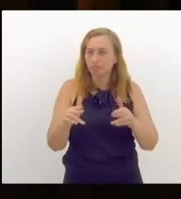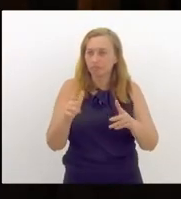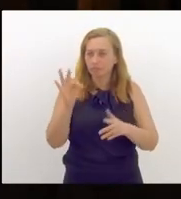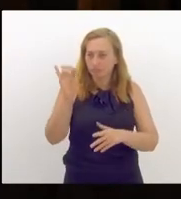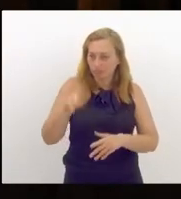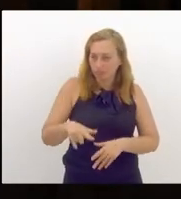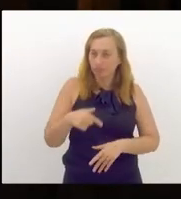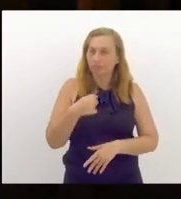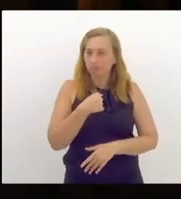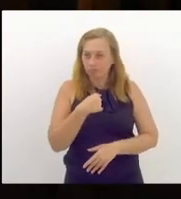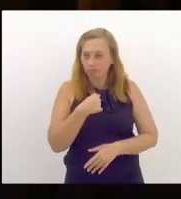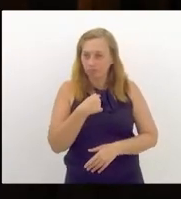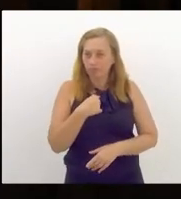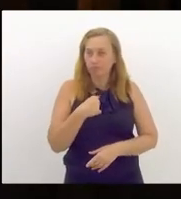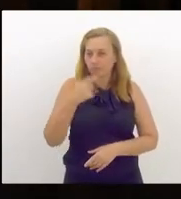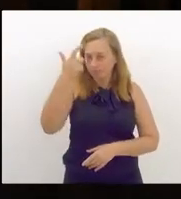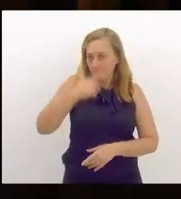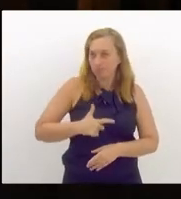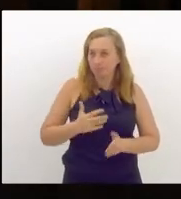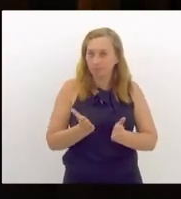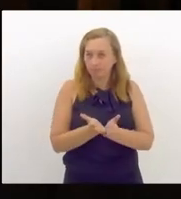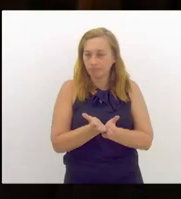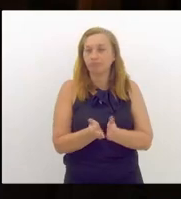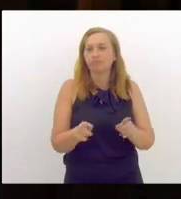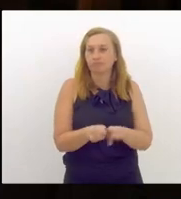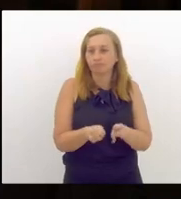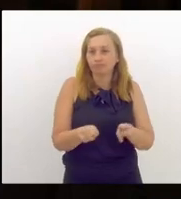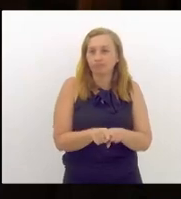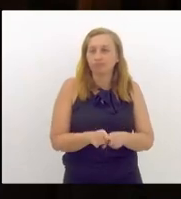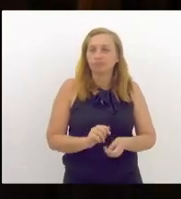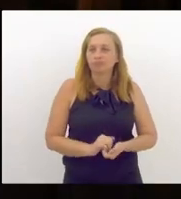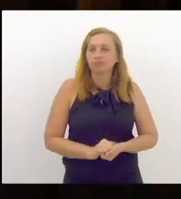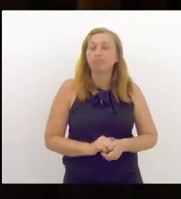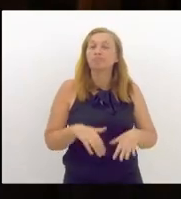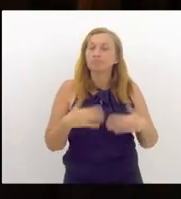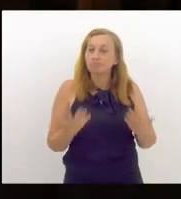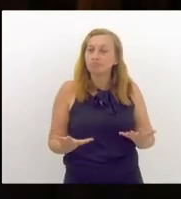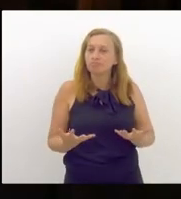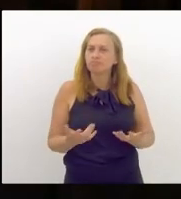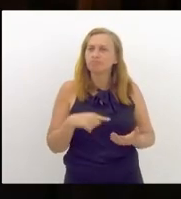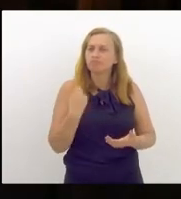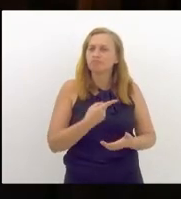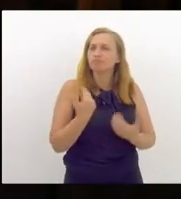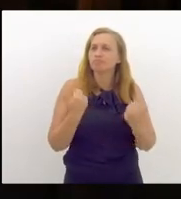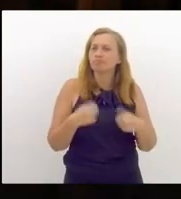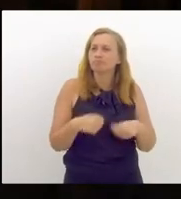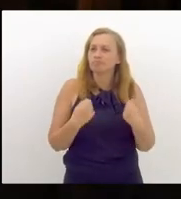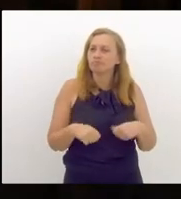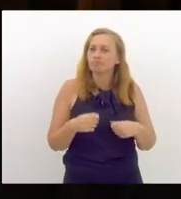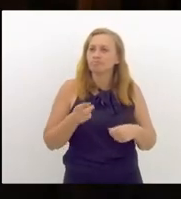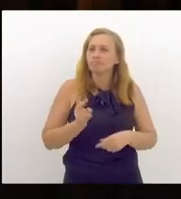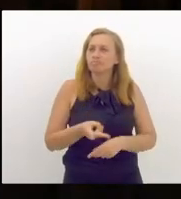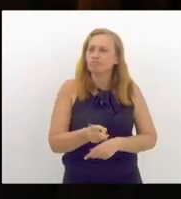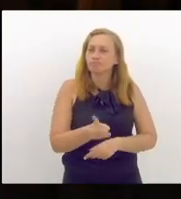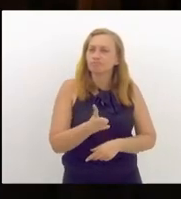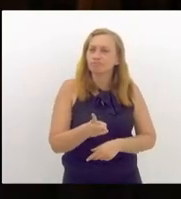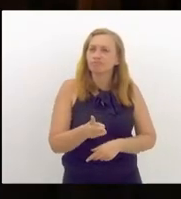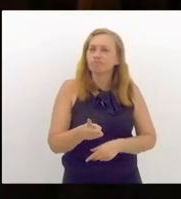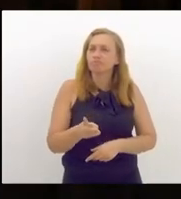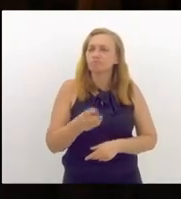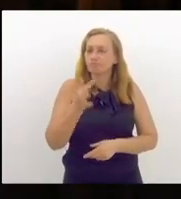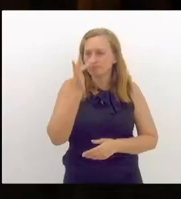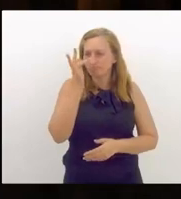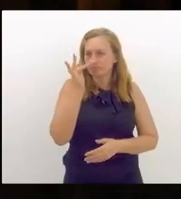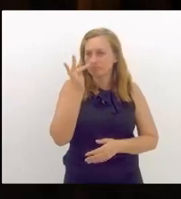como eu por ser evangélica também então o que nós precisamos é continuarmos a nossa fé